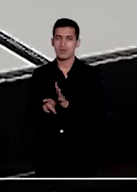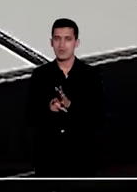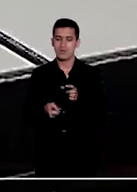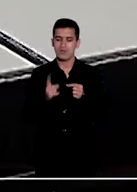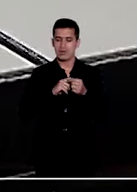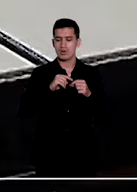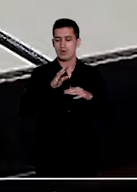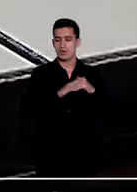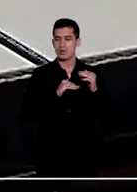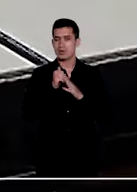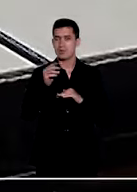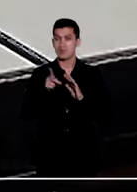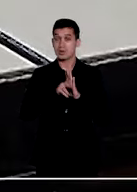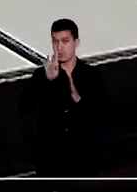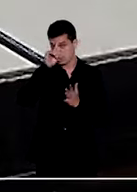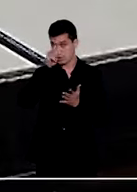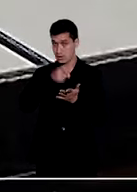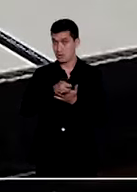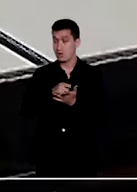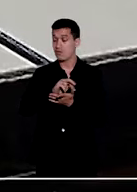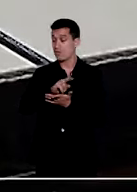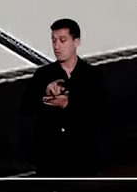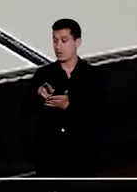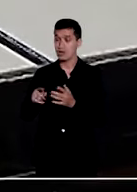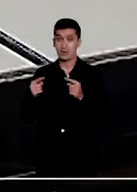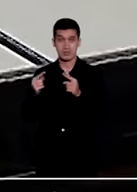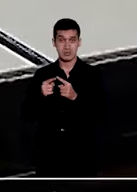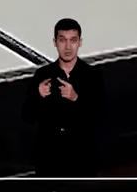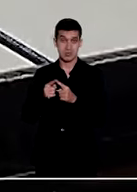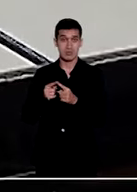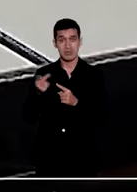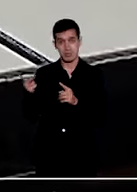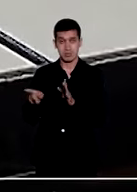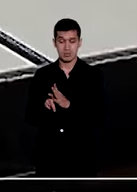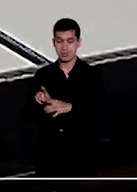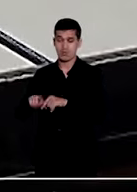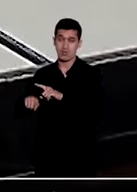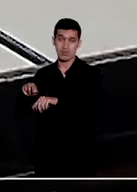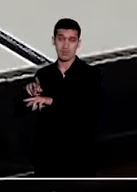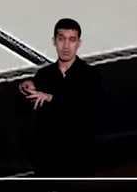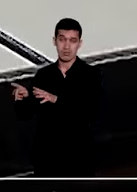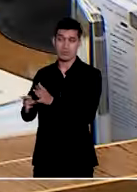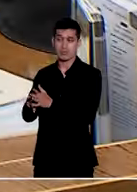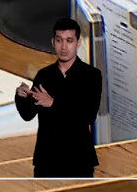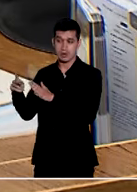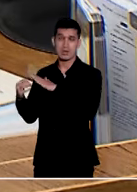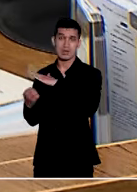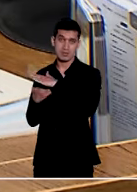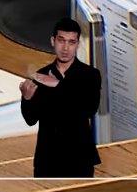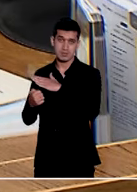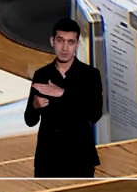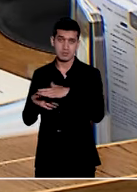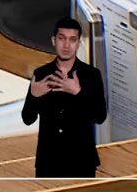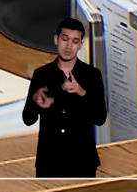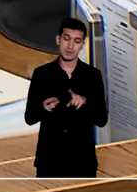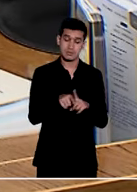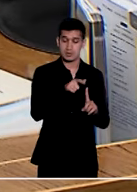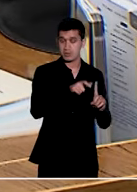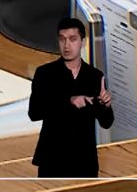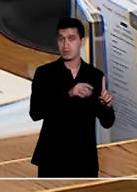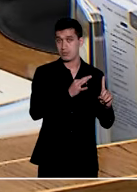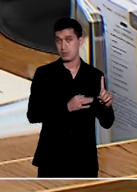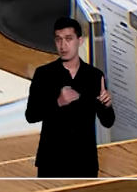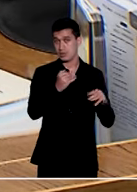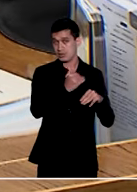competência para decidir sobre os atos constritivos relativos ao patrimônio do grupo Empresarial Raul Araújo lembrou ainda que a